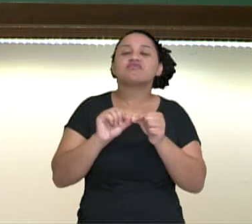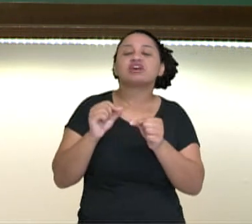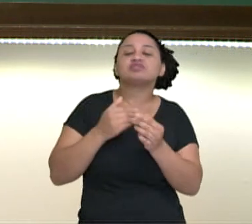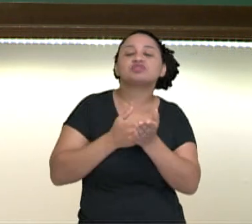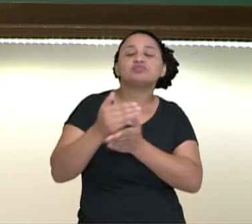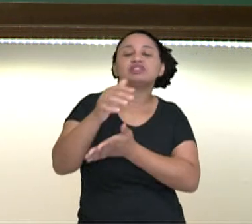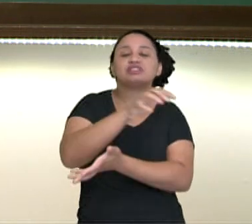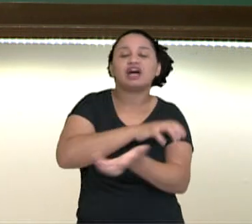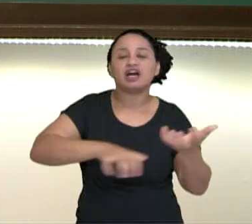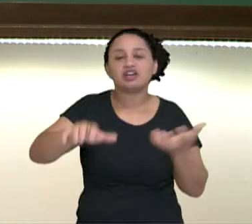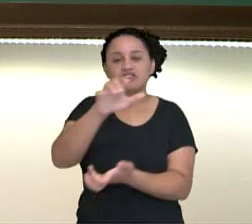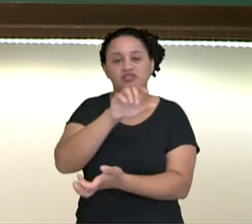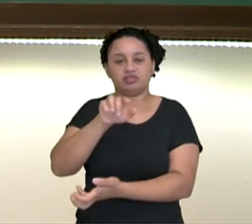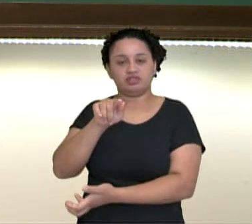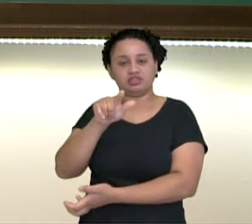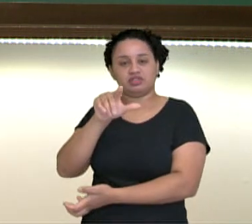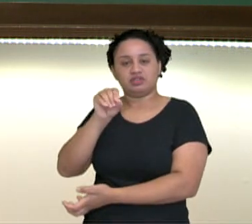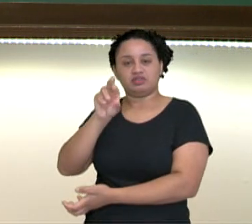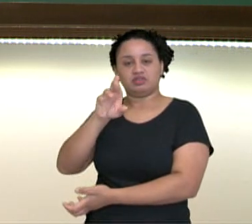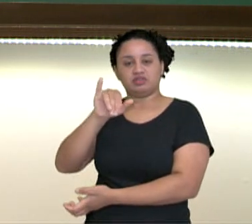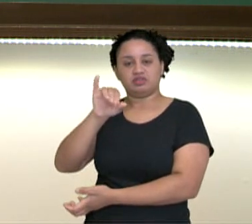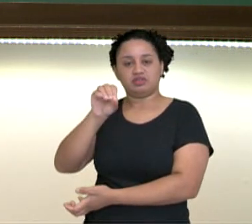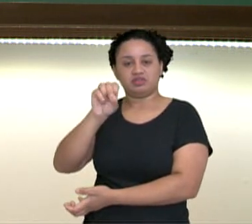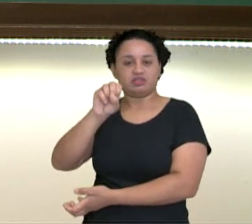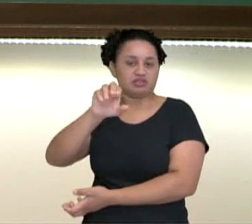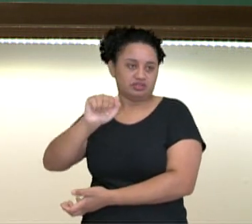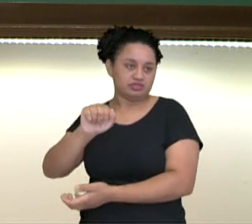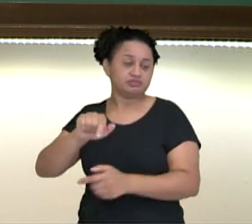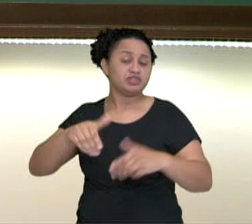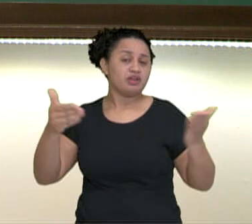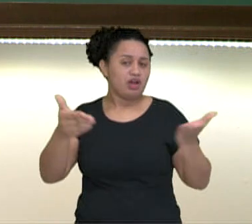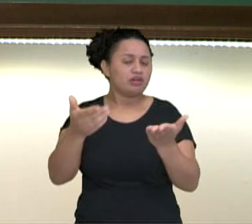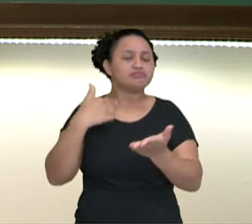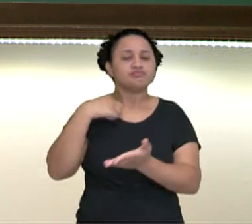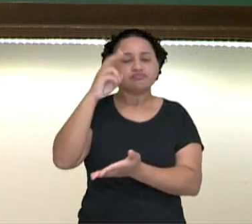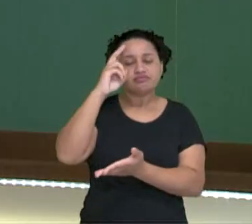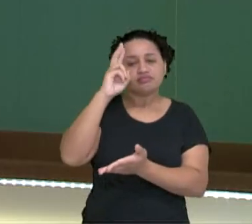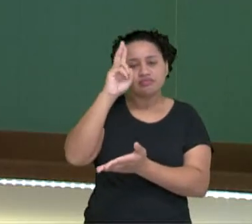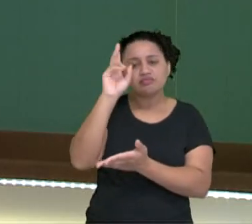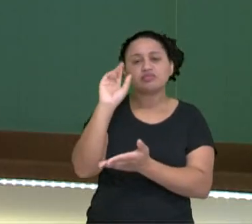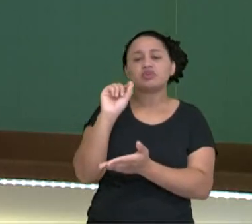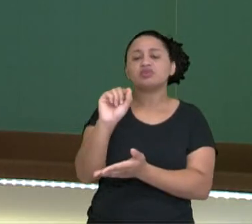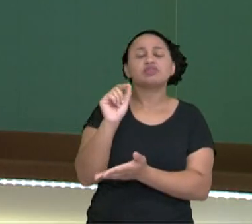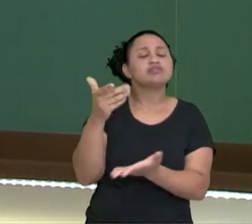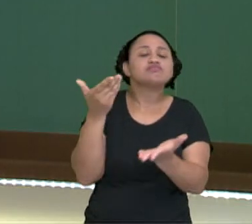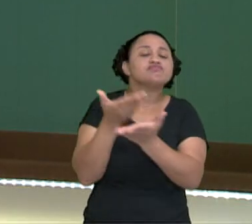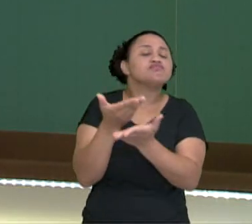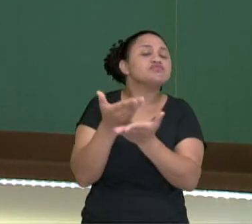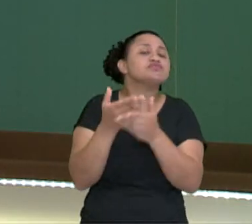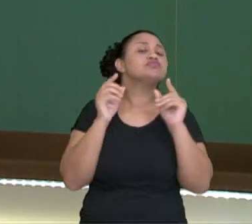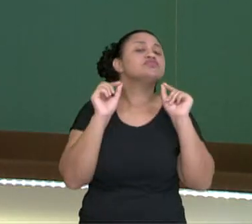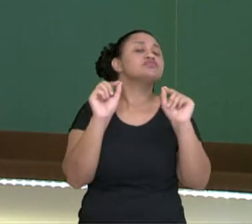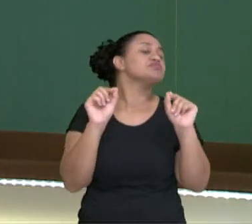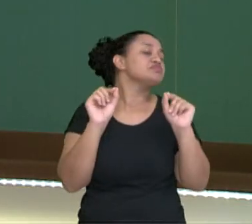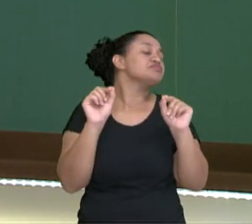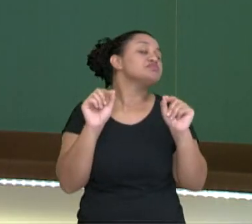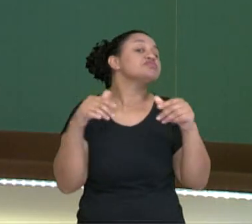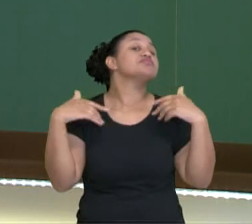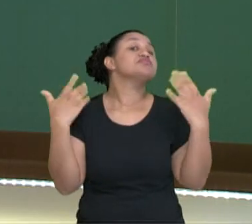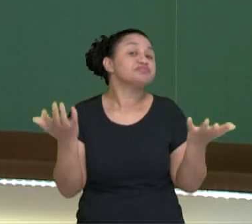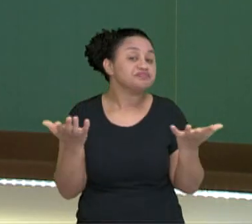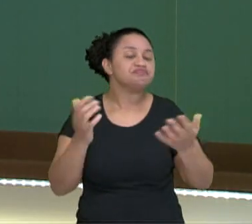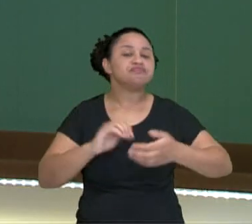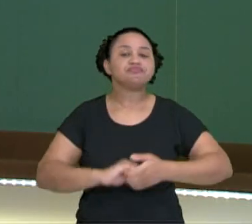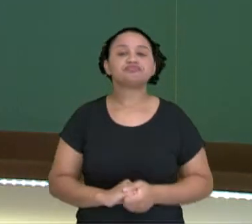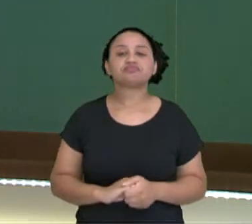Revolução Gloriosa. Chegamos então à nossa retomada. Nós vimos o que nessa aula, né?